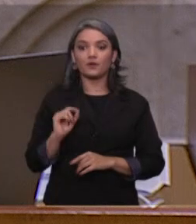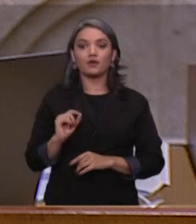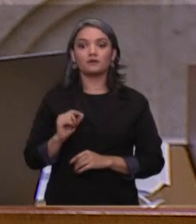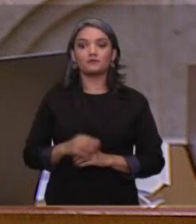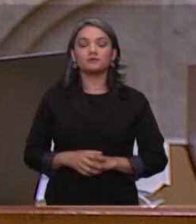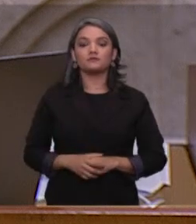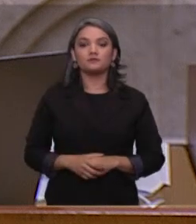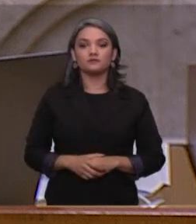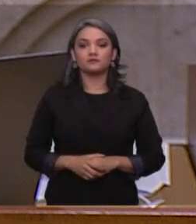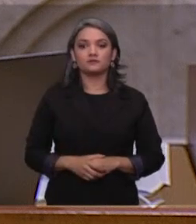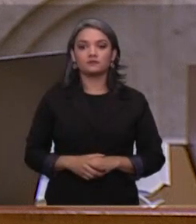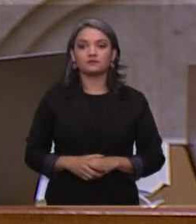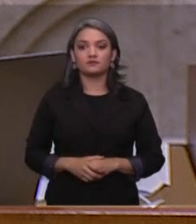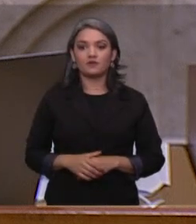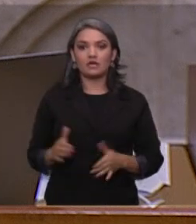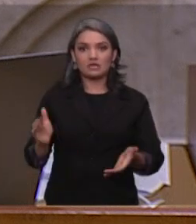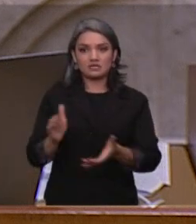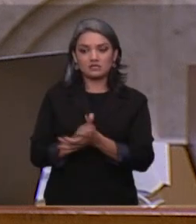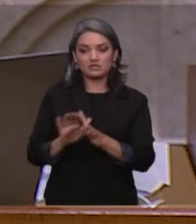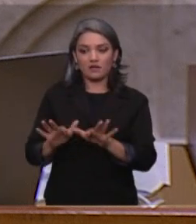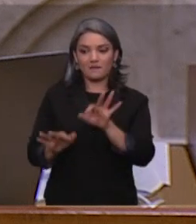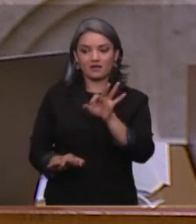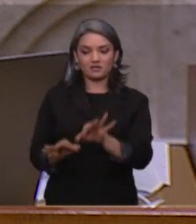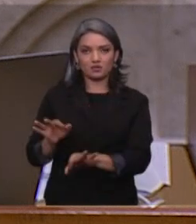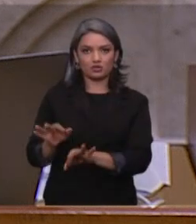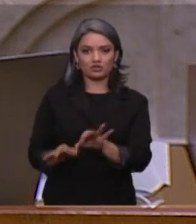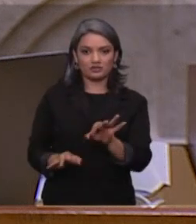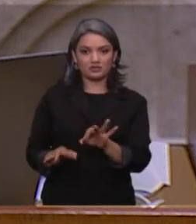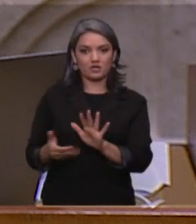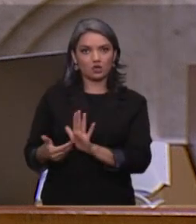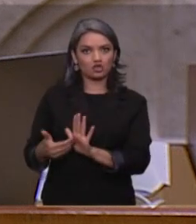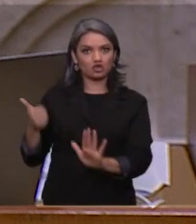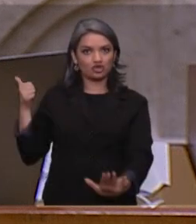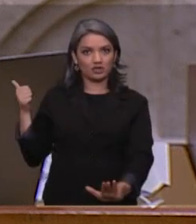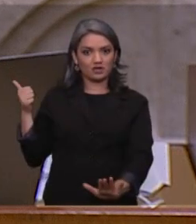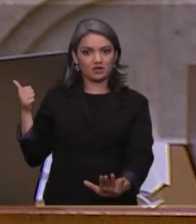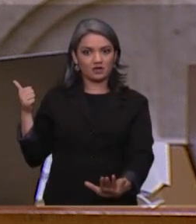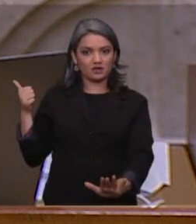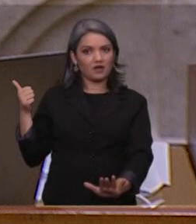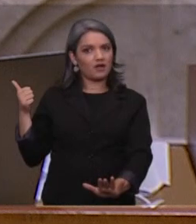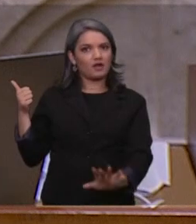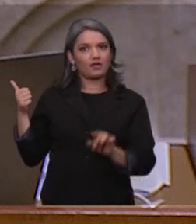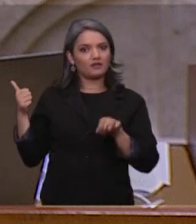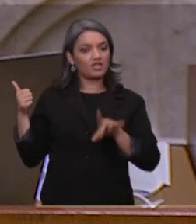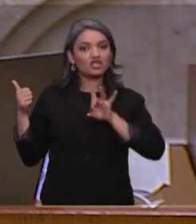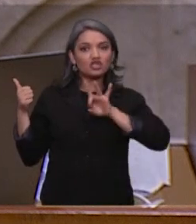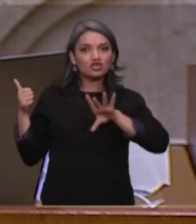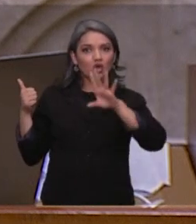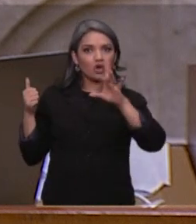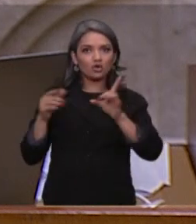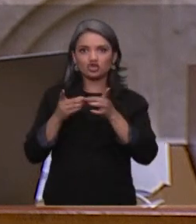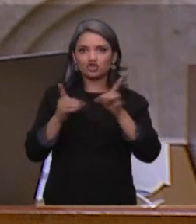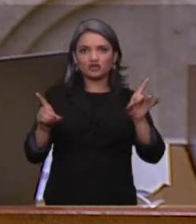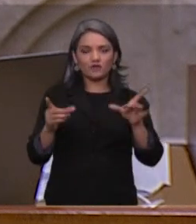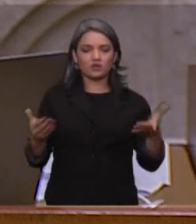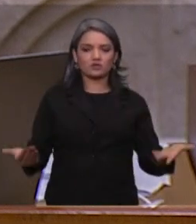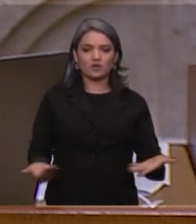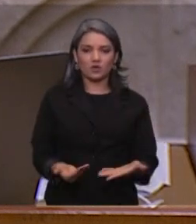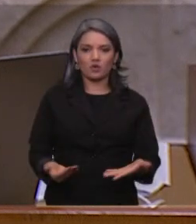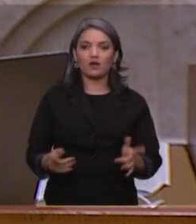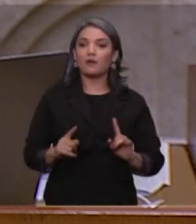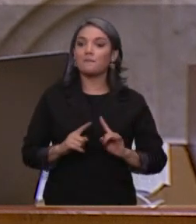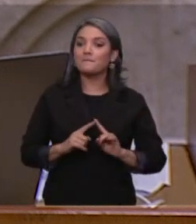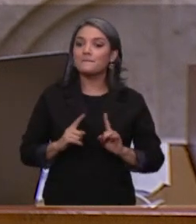a supressão da separação judicial e sua substituição integral pelo divórcio não infirma